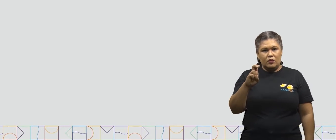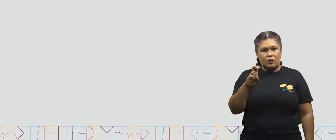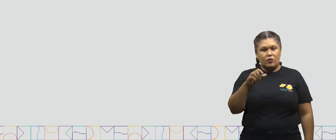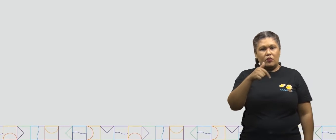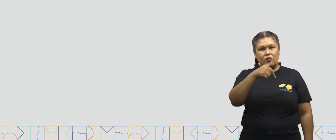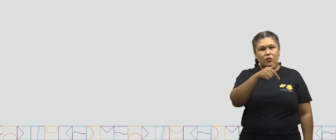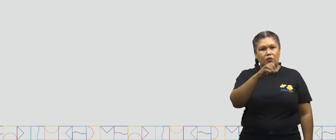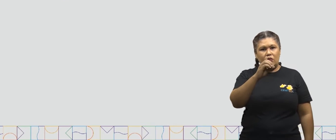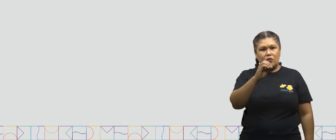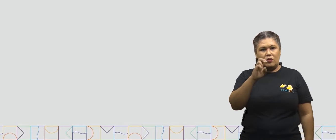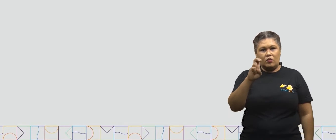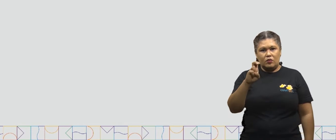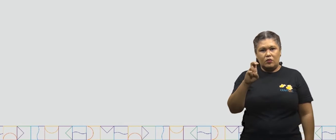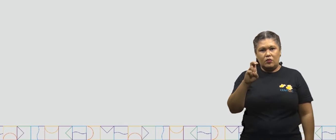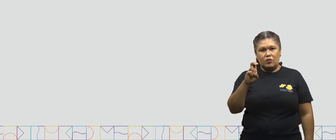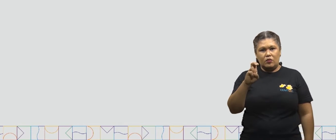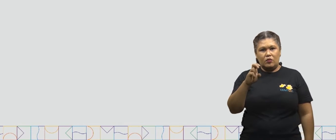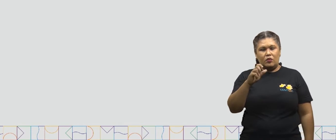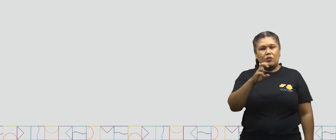075,